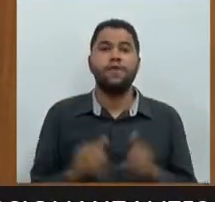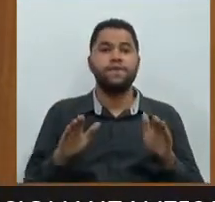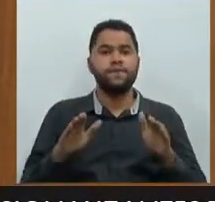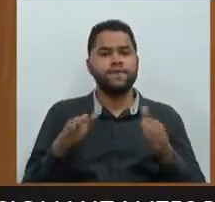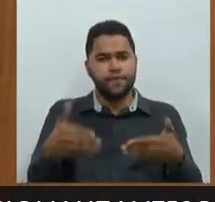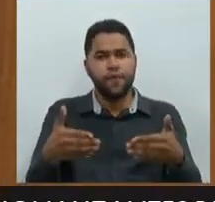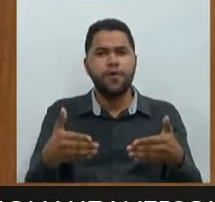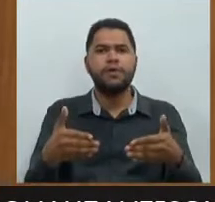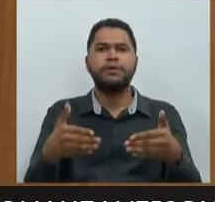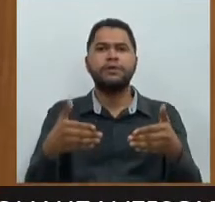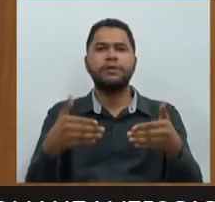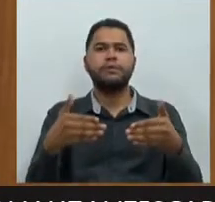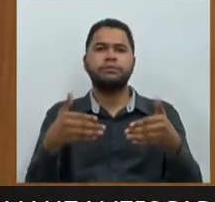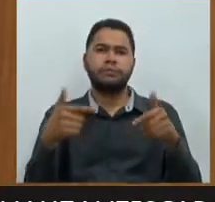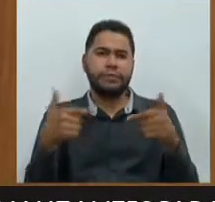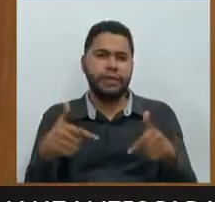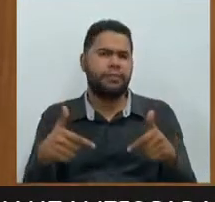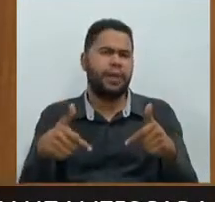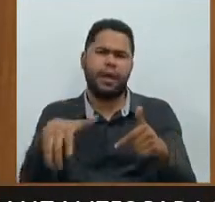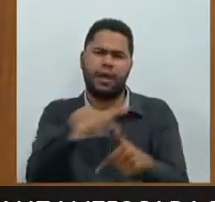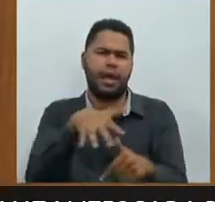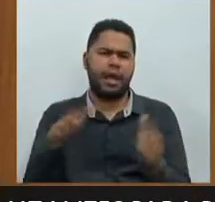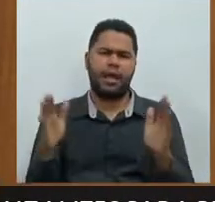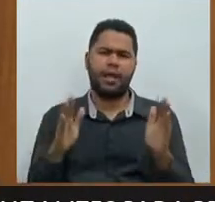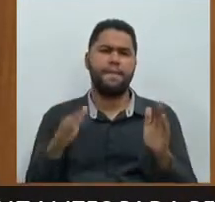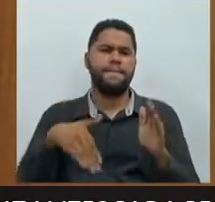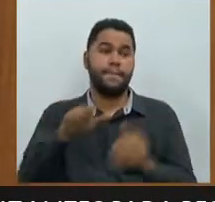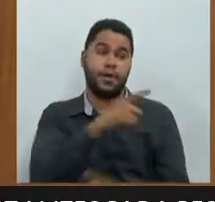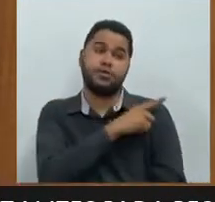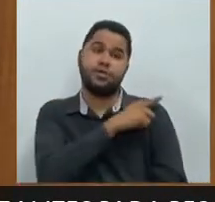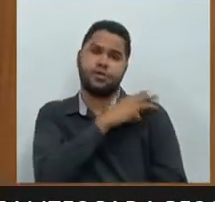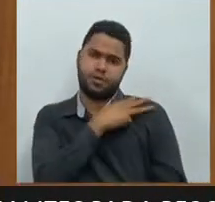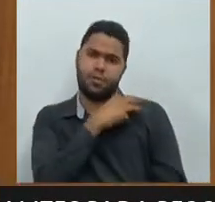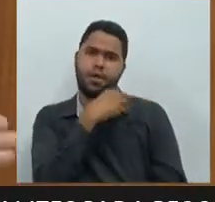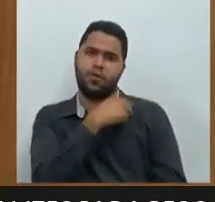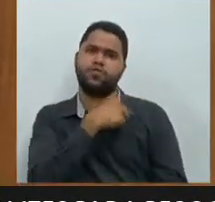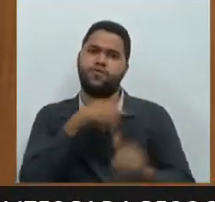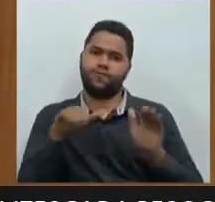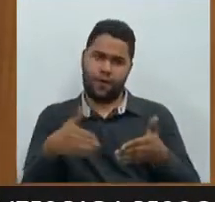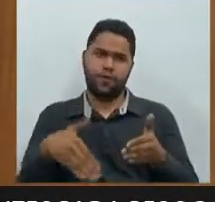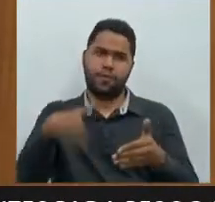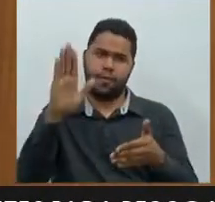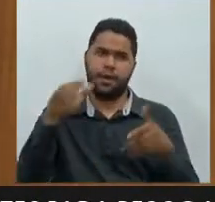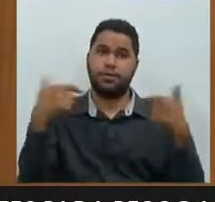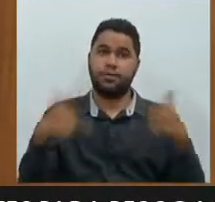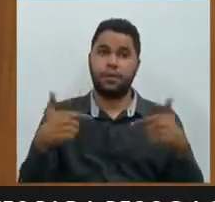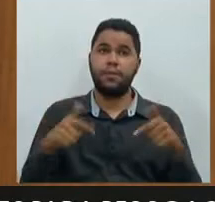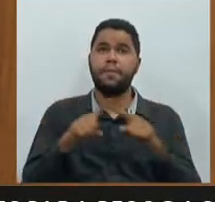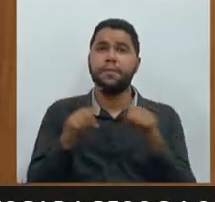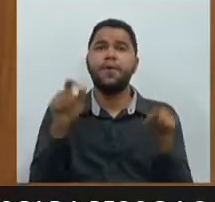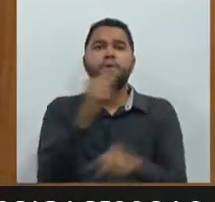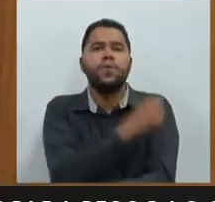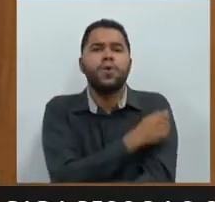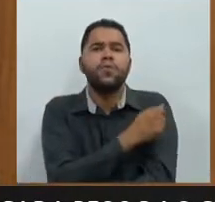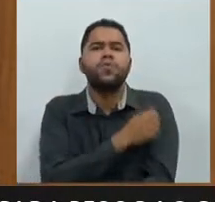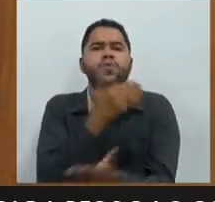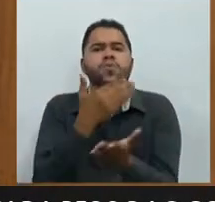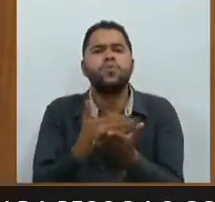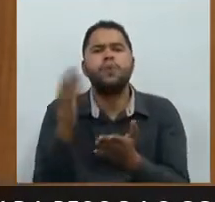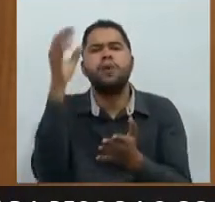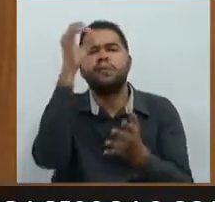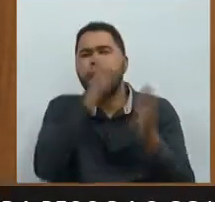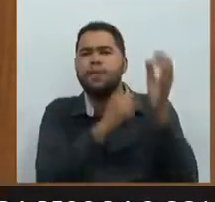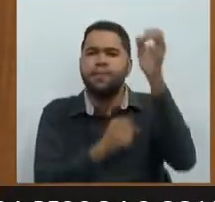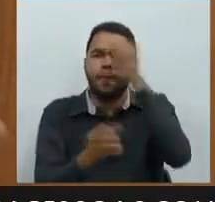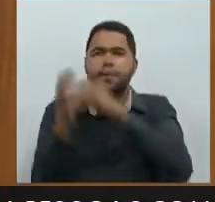trabalho nessa etapa, né? E que é mais o ensino médio mesmo. Mas sabemos que o aluno começa, de certa forma, a aprender algo